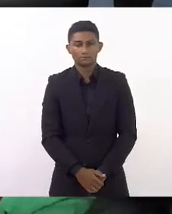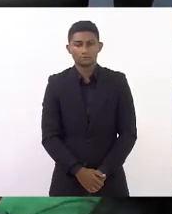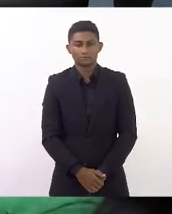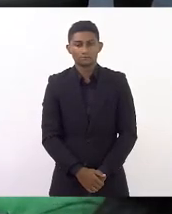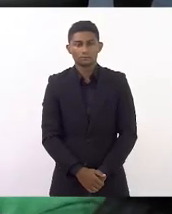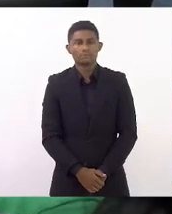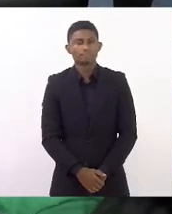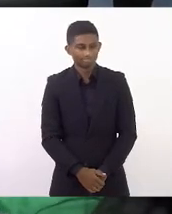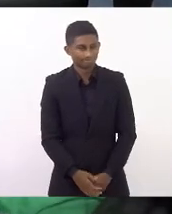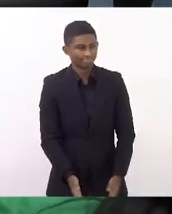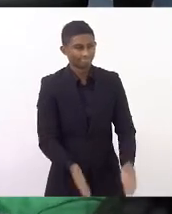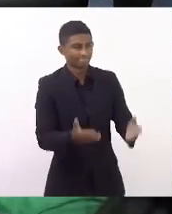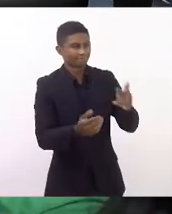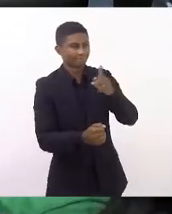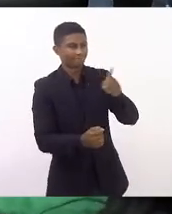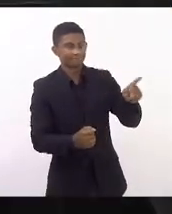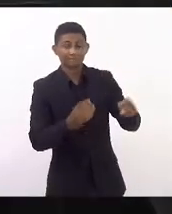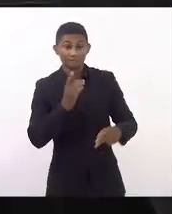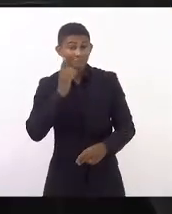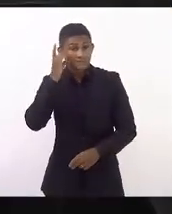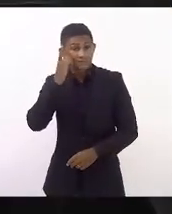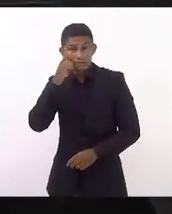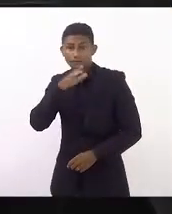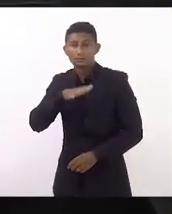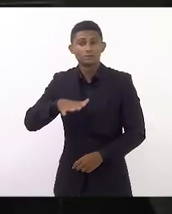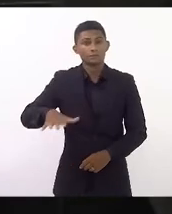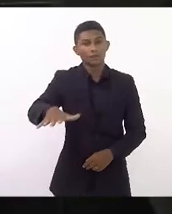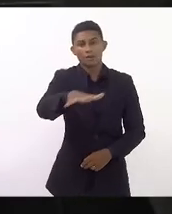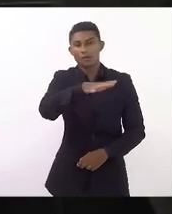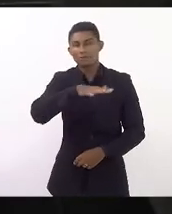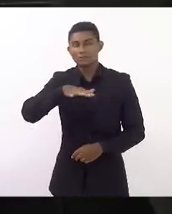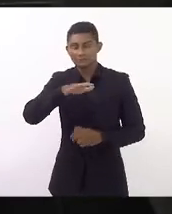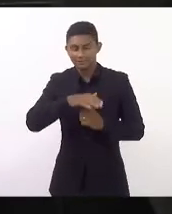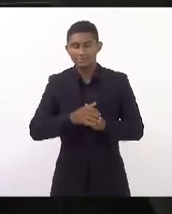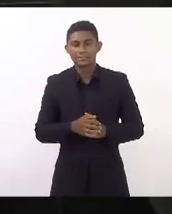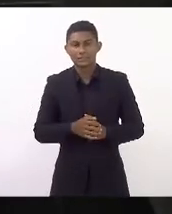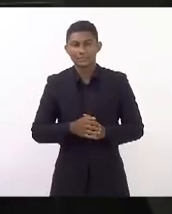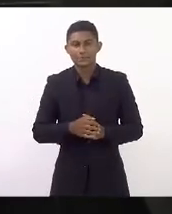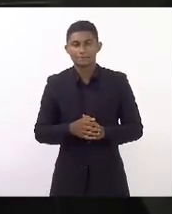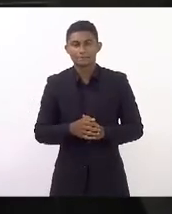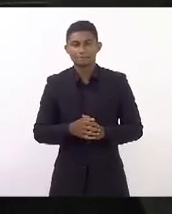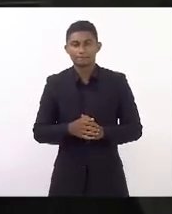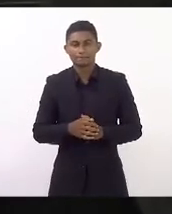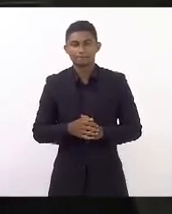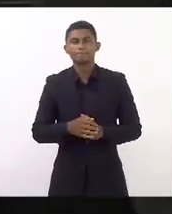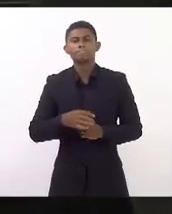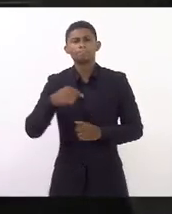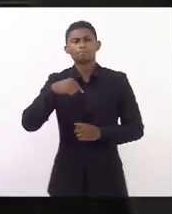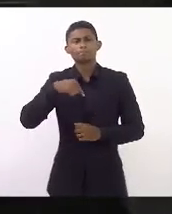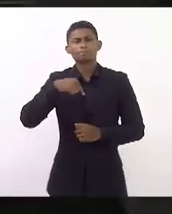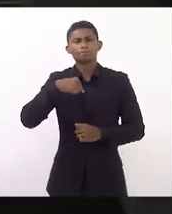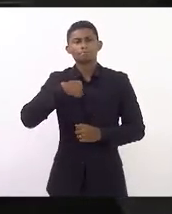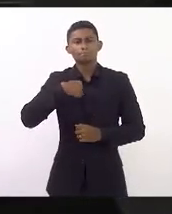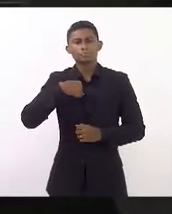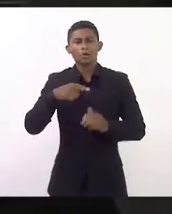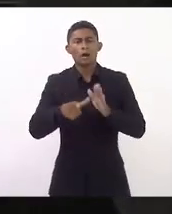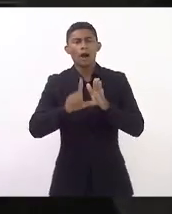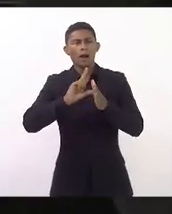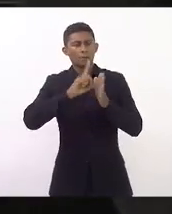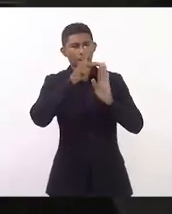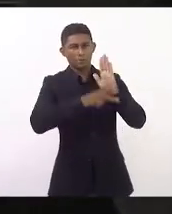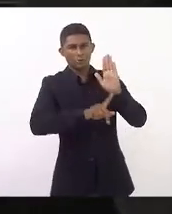Senhor presidente, senhoras deputadas, senhores deputados, eu tinha feito uma manifestação inicial sobre este